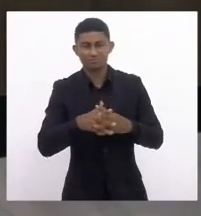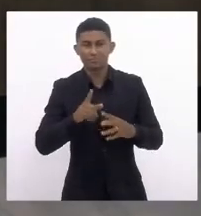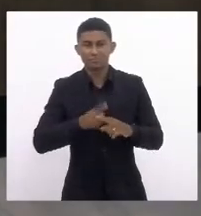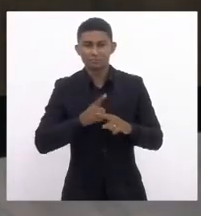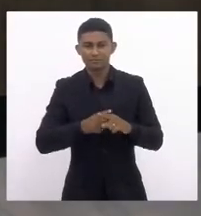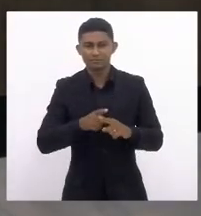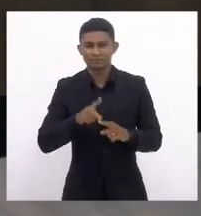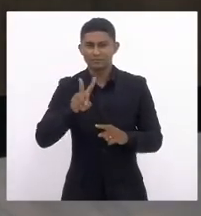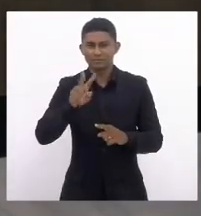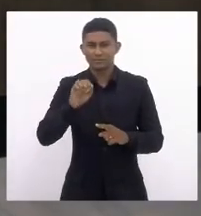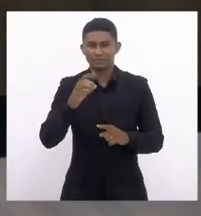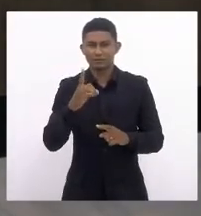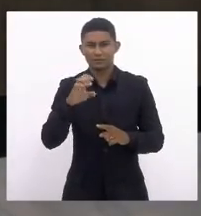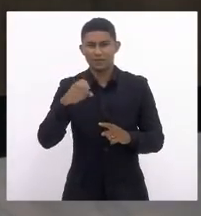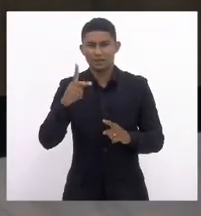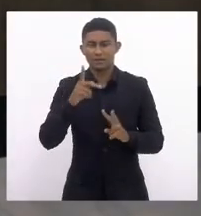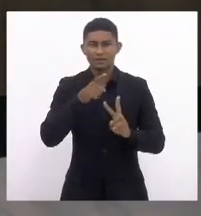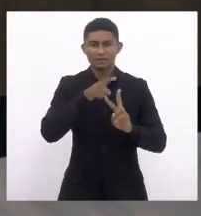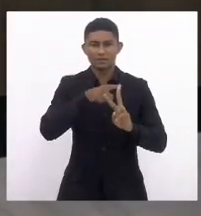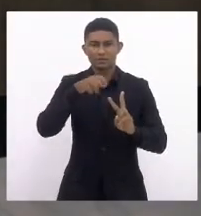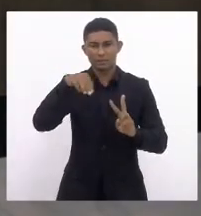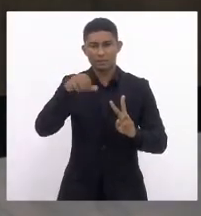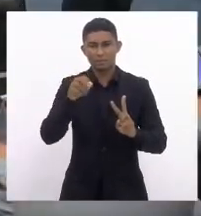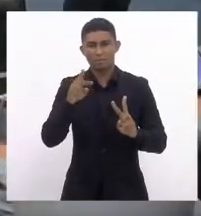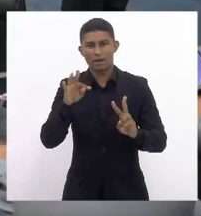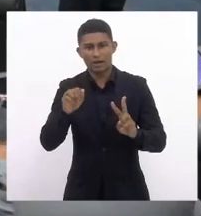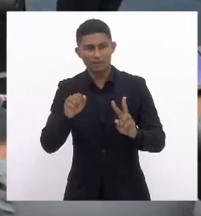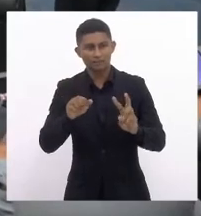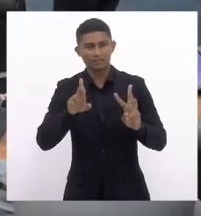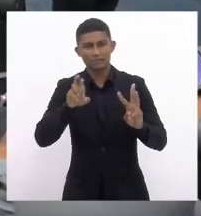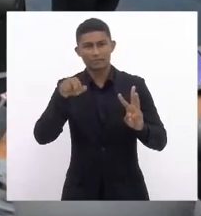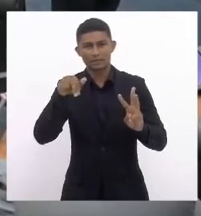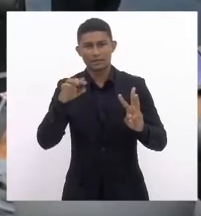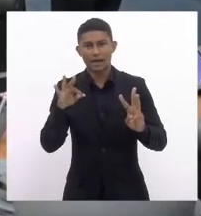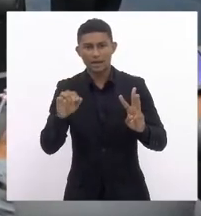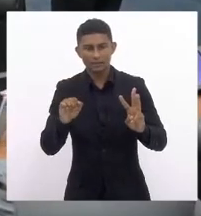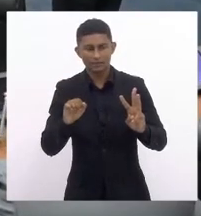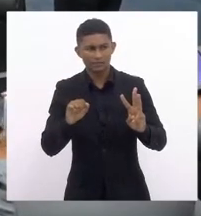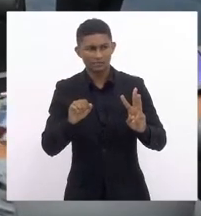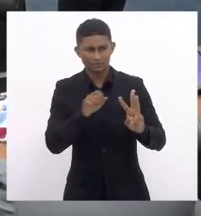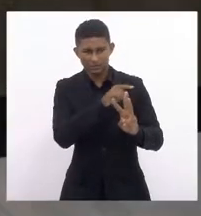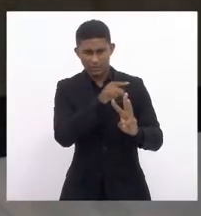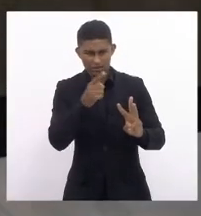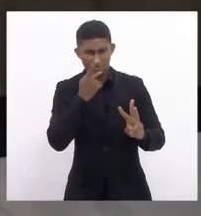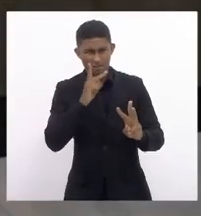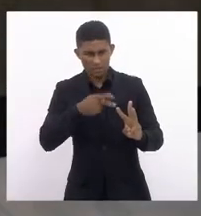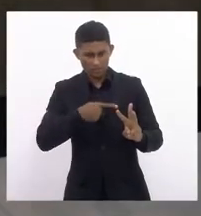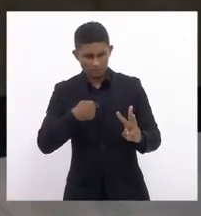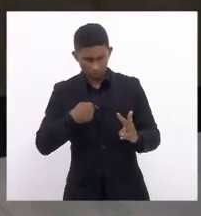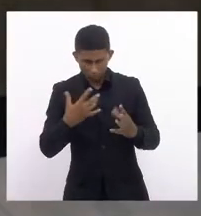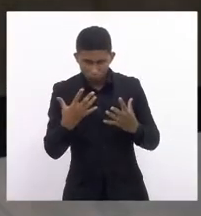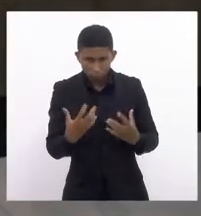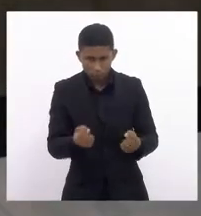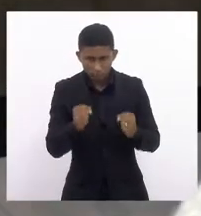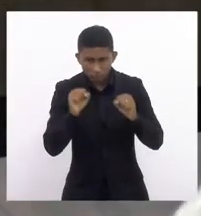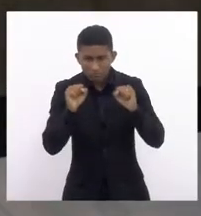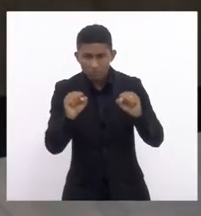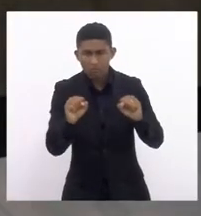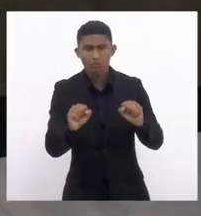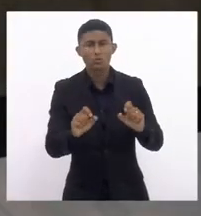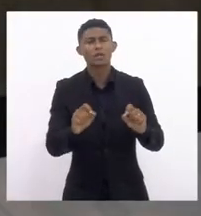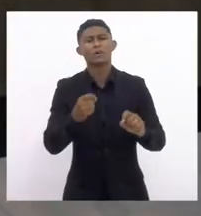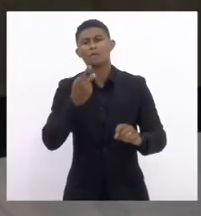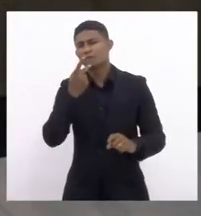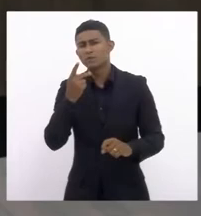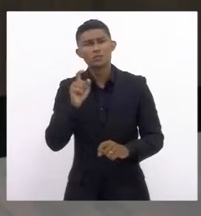Rocha e outros, Renata Souza, me autorizassem, eu diria que Vossa Excelência